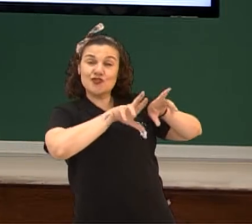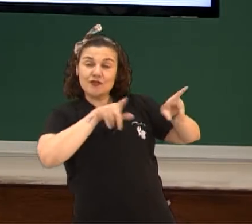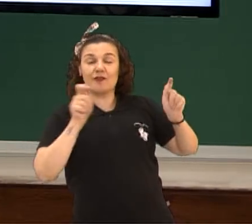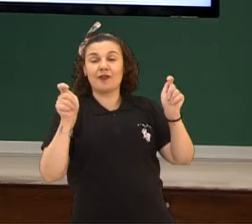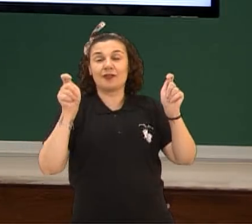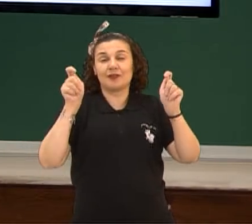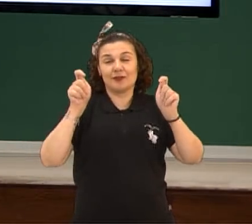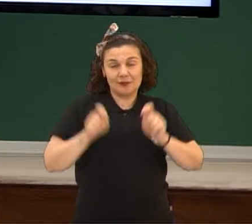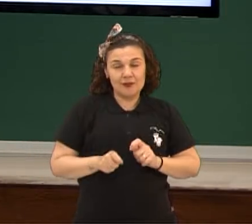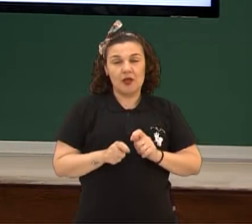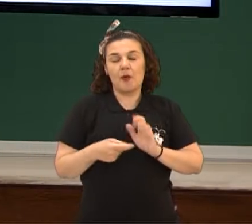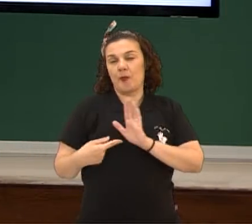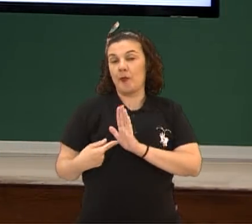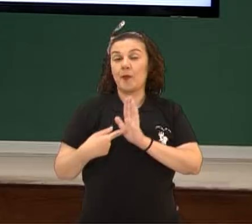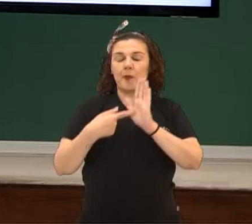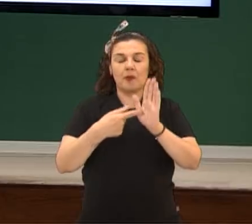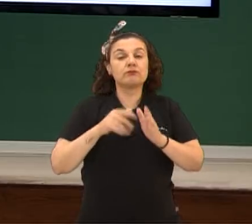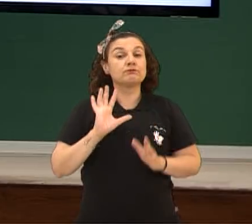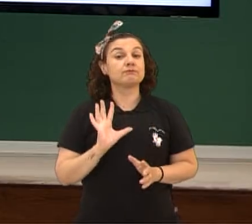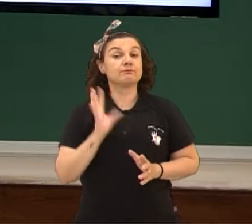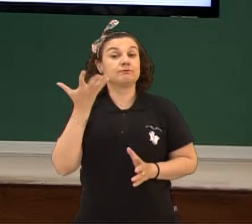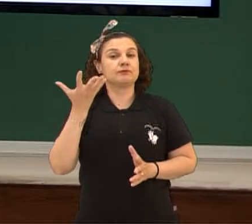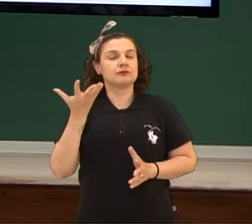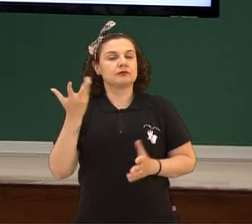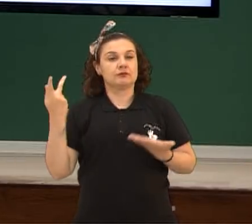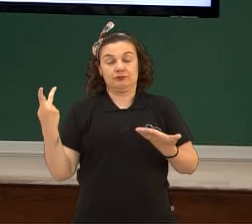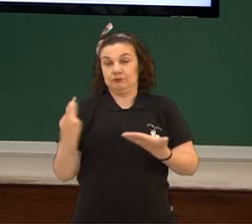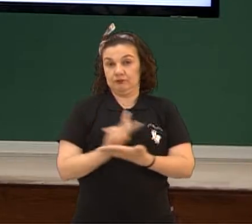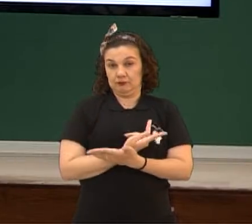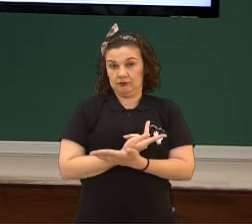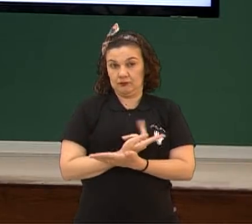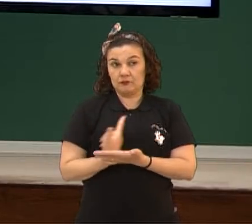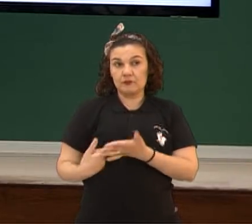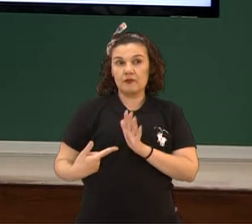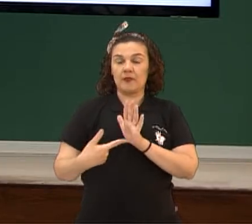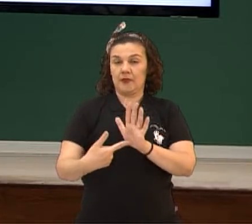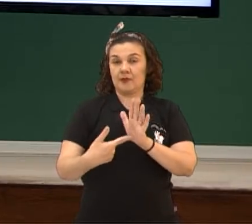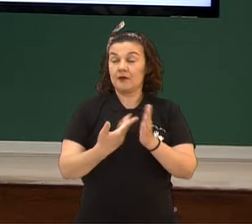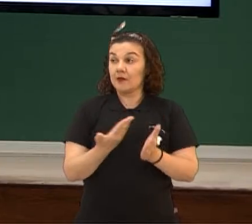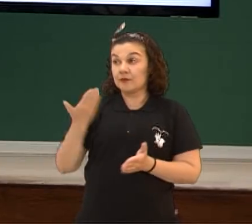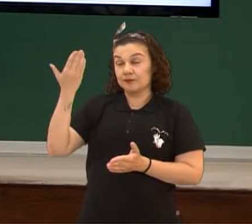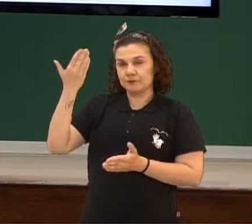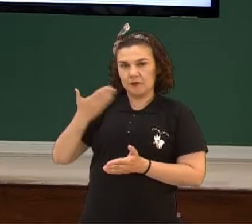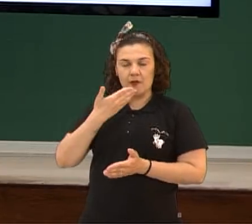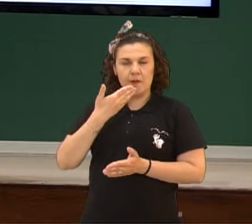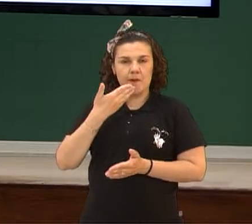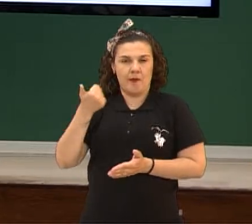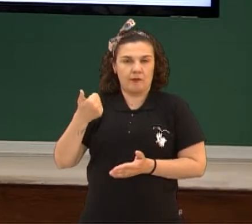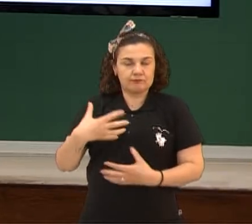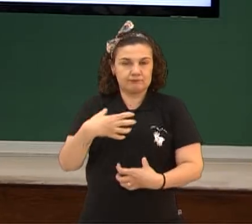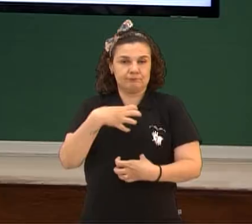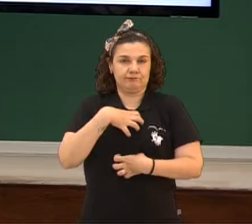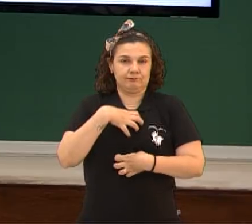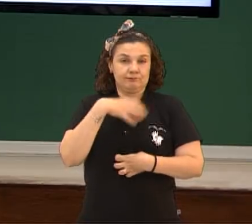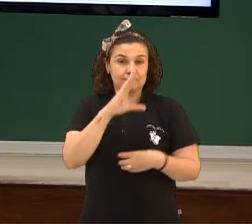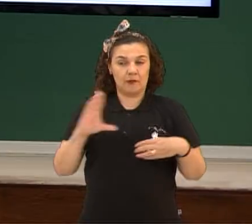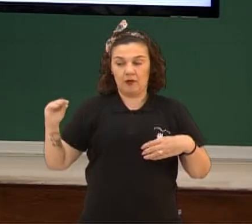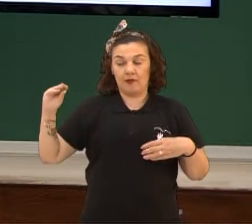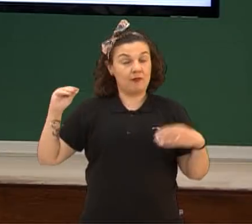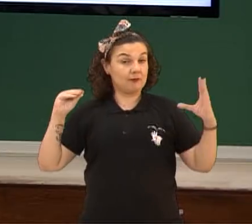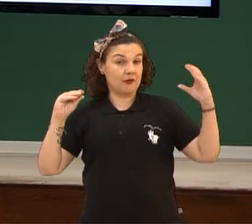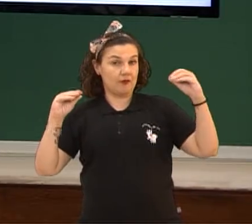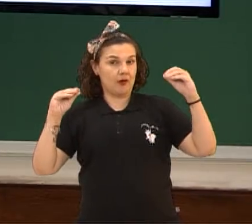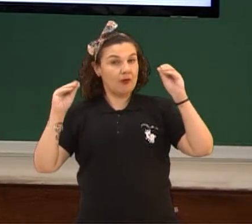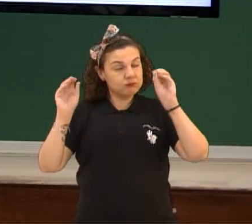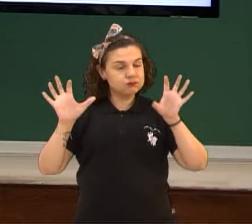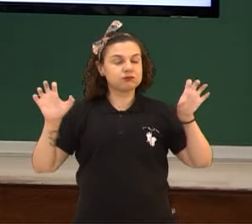balões representam a situação que está ocorrendo na cena, né? Então, para retratar melhor aquela cena